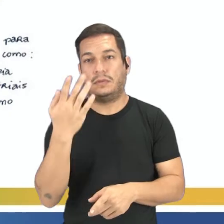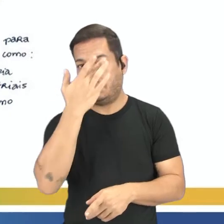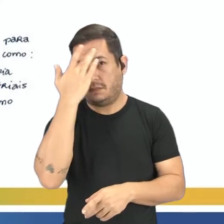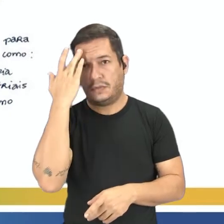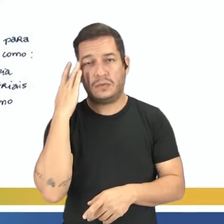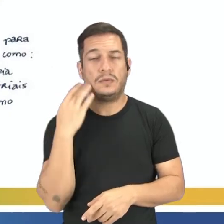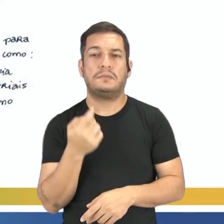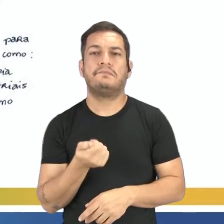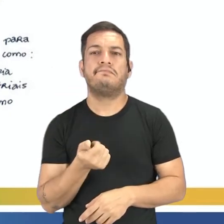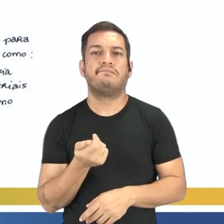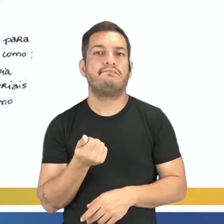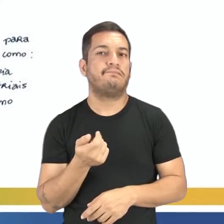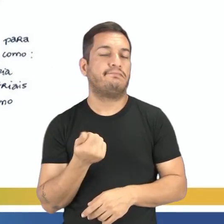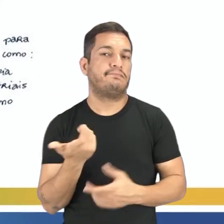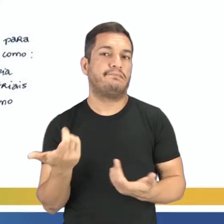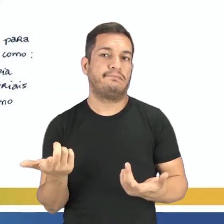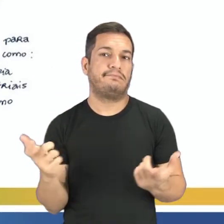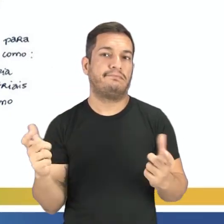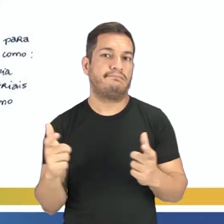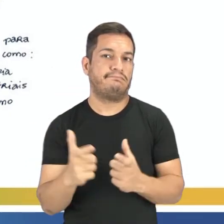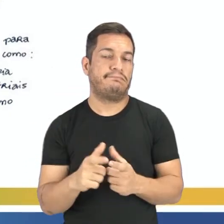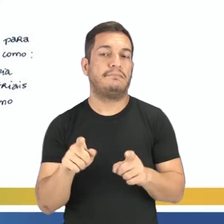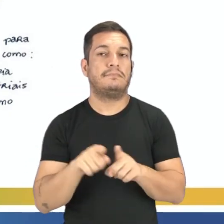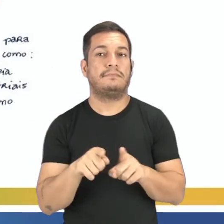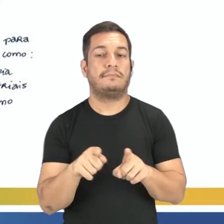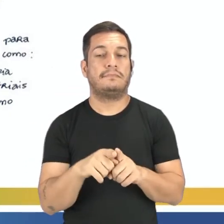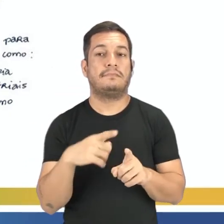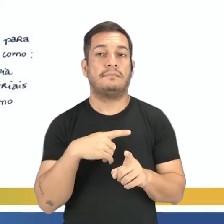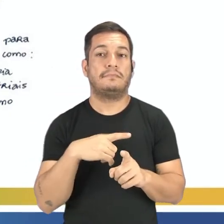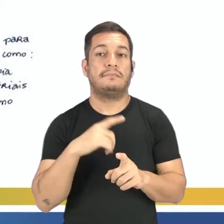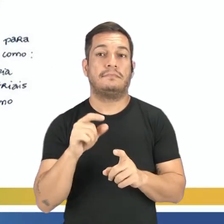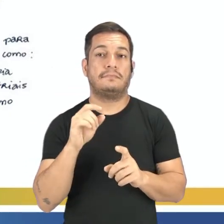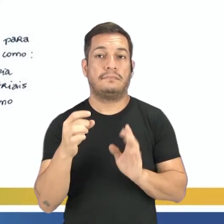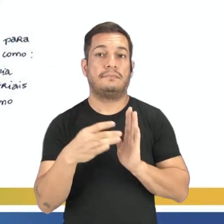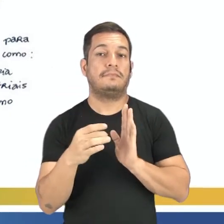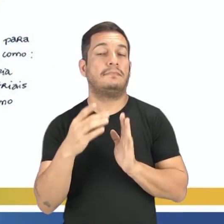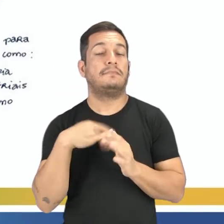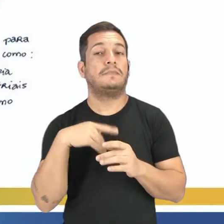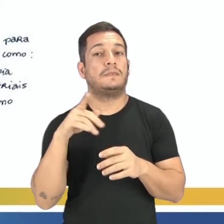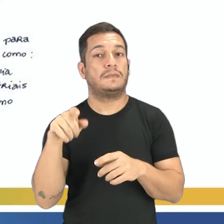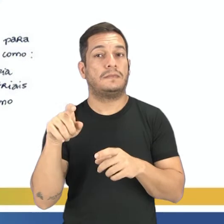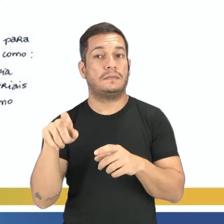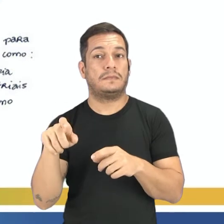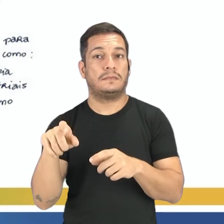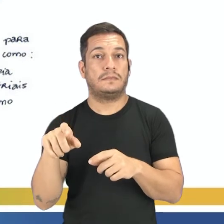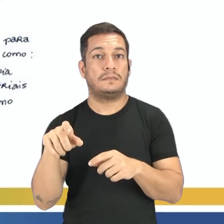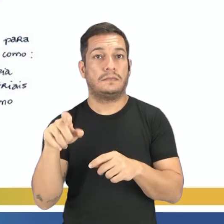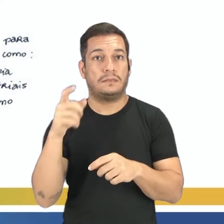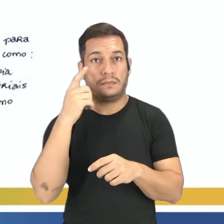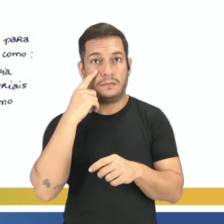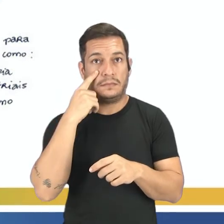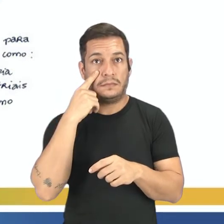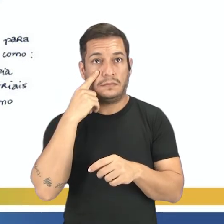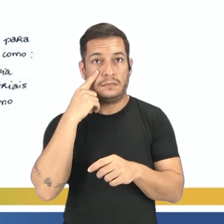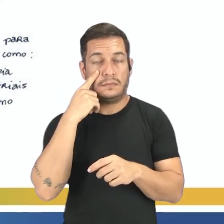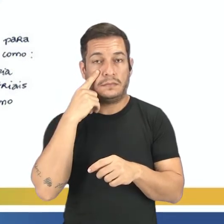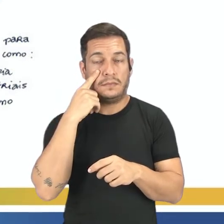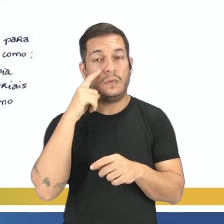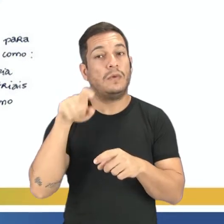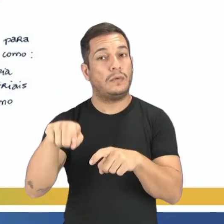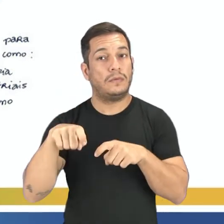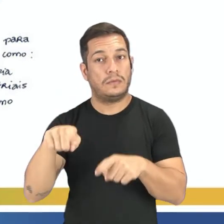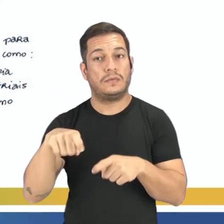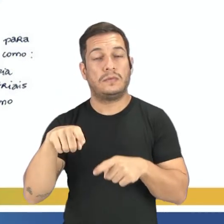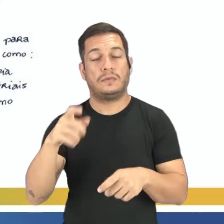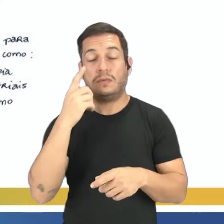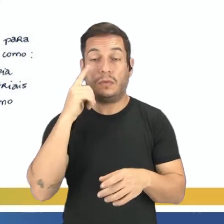A quantidade de pessoas é baixíssima. Se destaca também nessa área urbana os assentamentos, enquanto no espaço